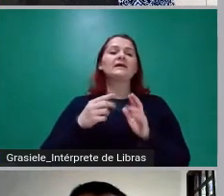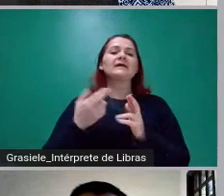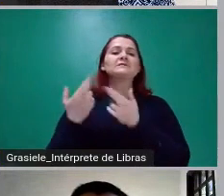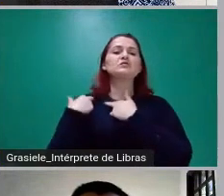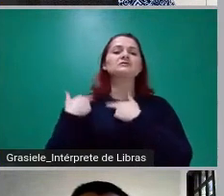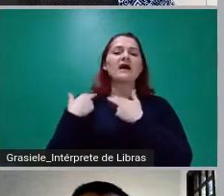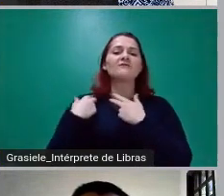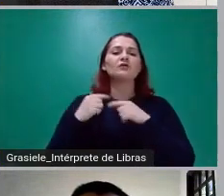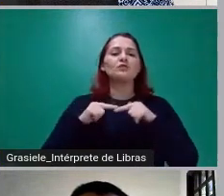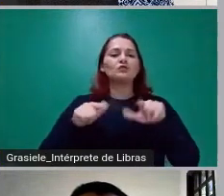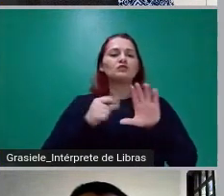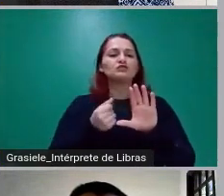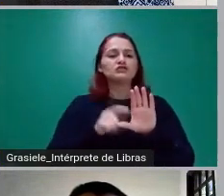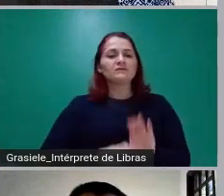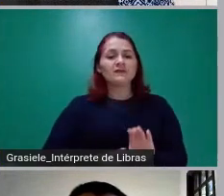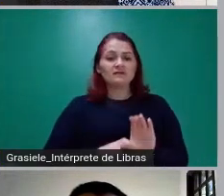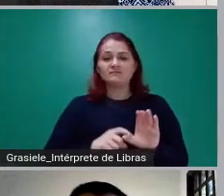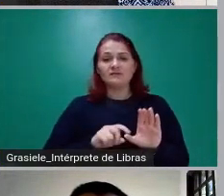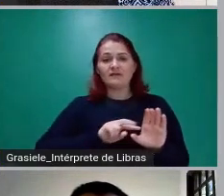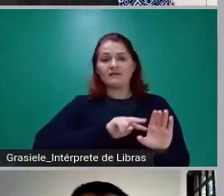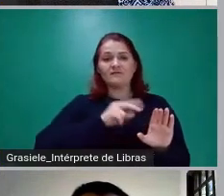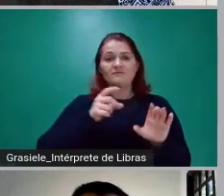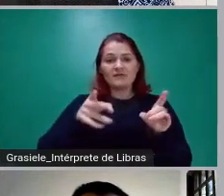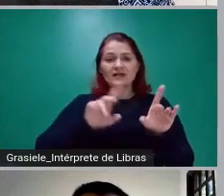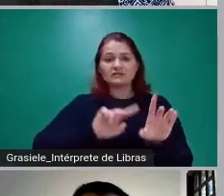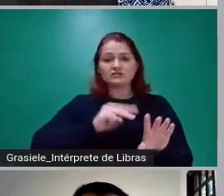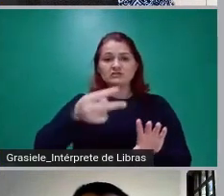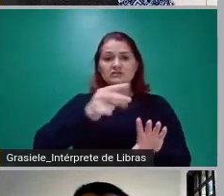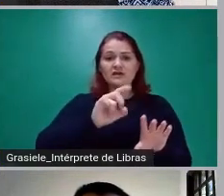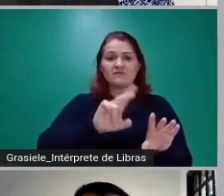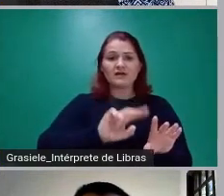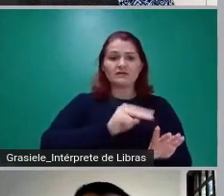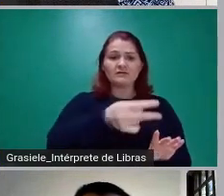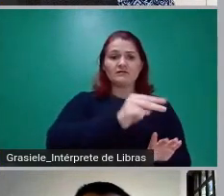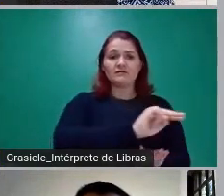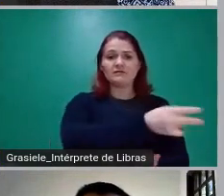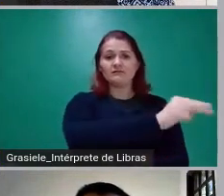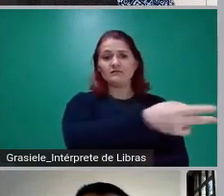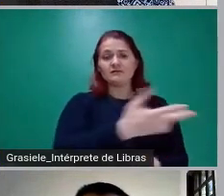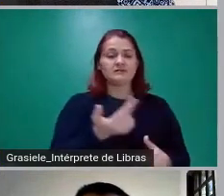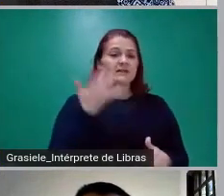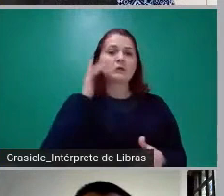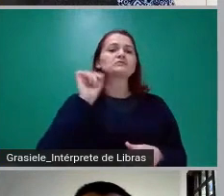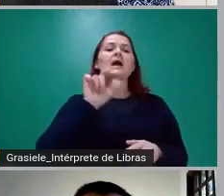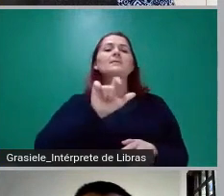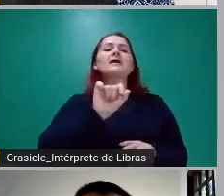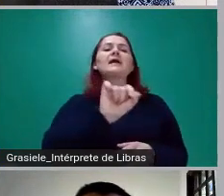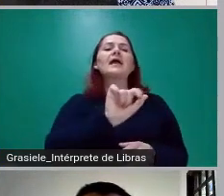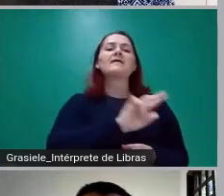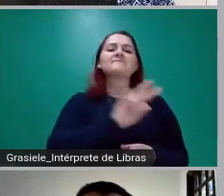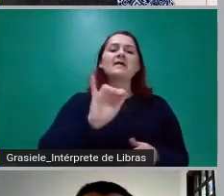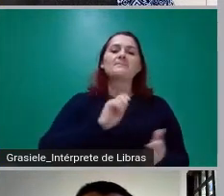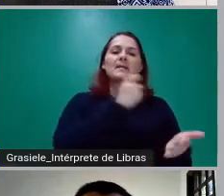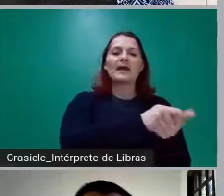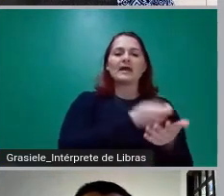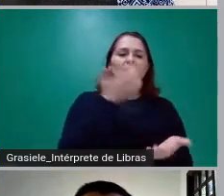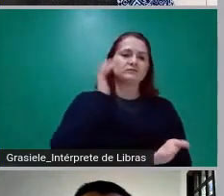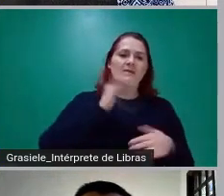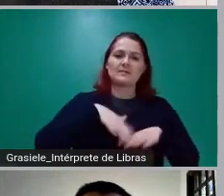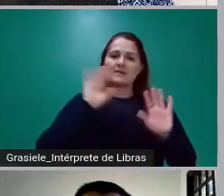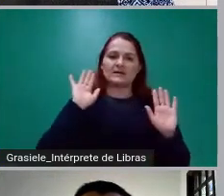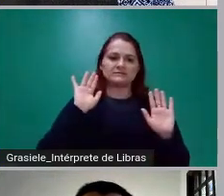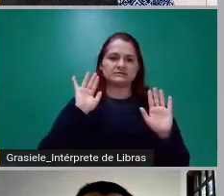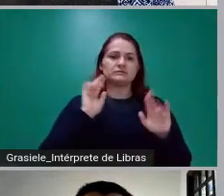você questionar essa dívida, você não está mais questionando e buscando uma renegociação, uma suspensão do